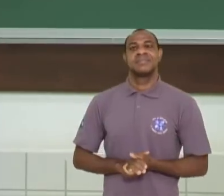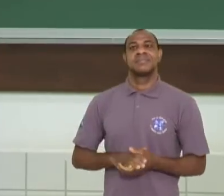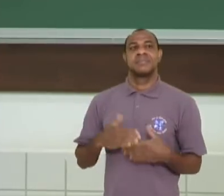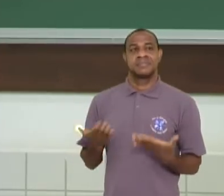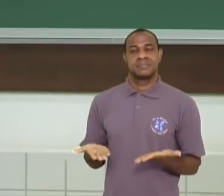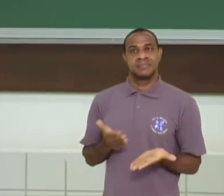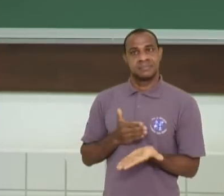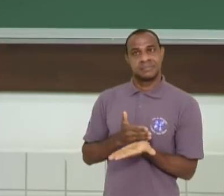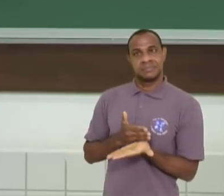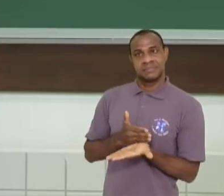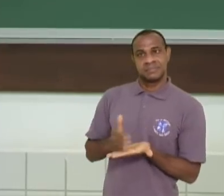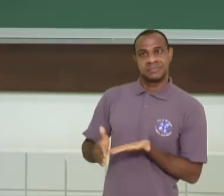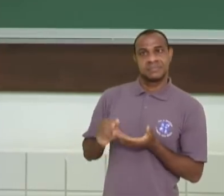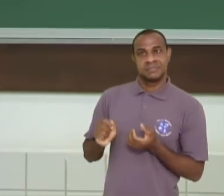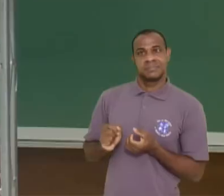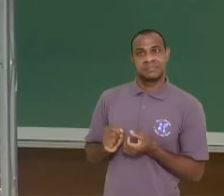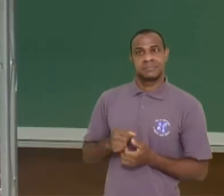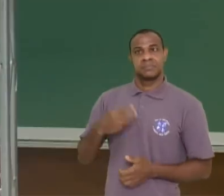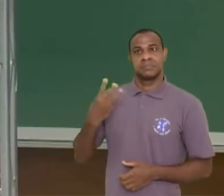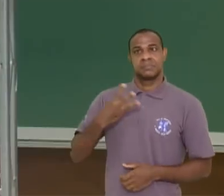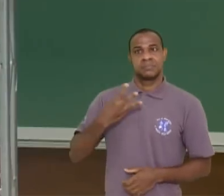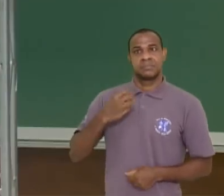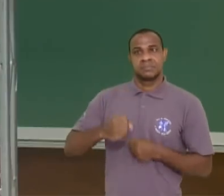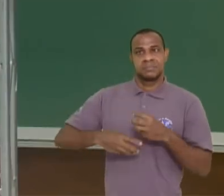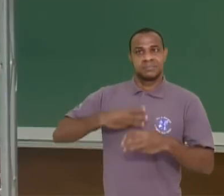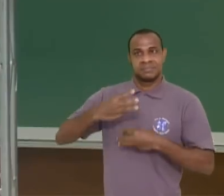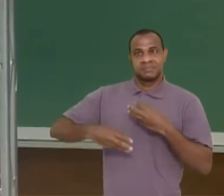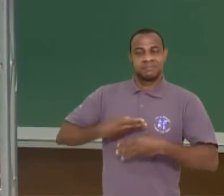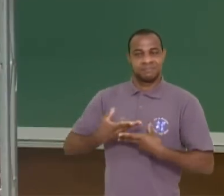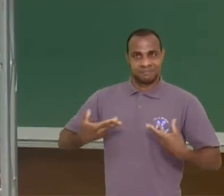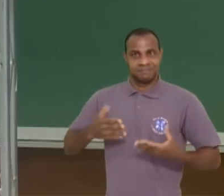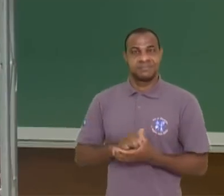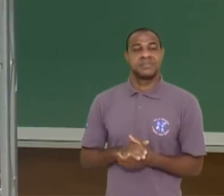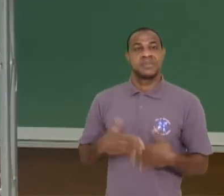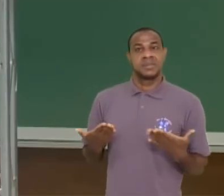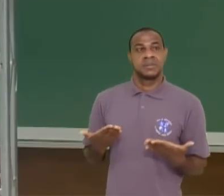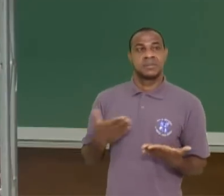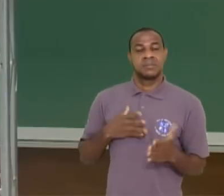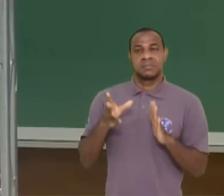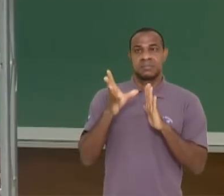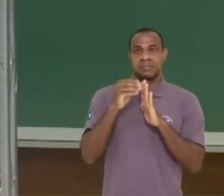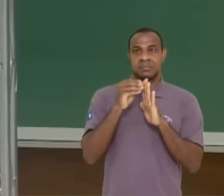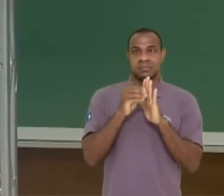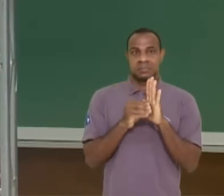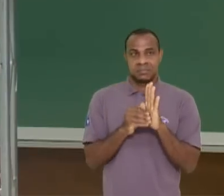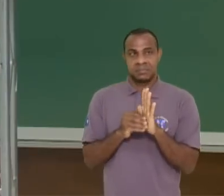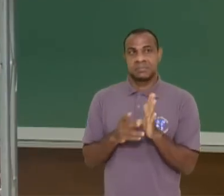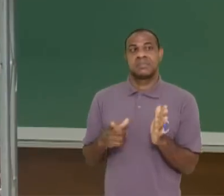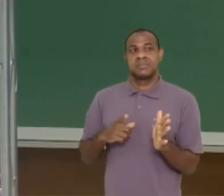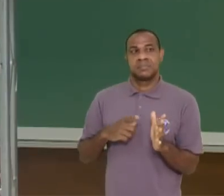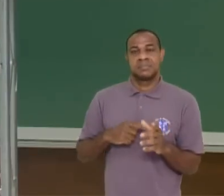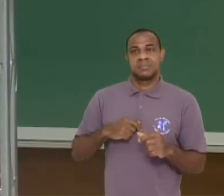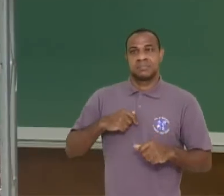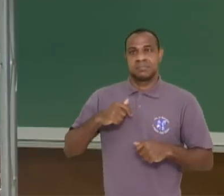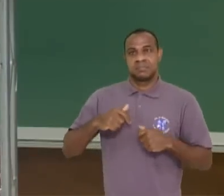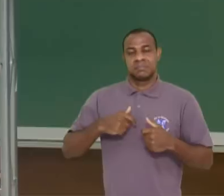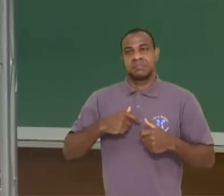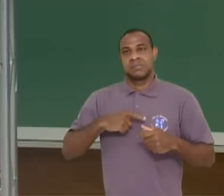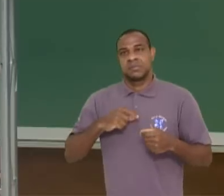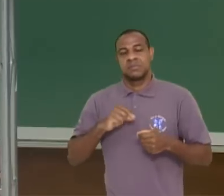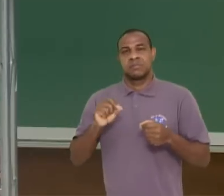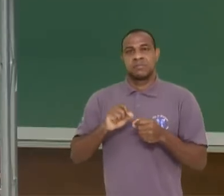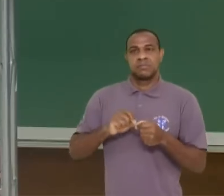já sabe que estamos em um trimestre novo, temos assuntos novos, né? Então nós estamos trabalhando jogos dramáticos e